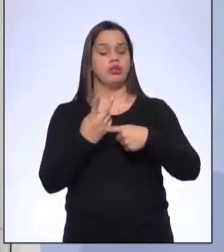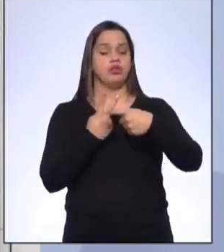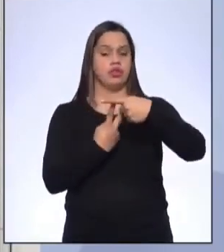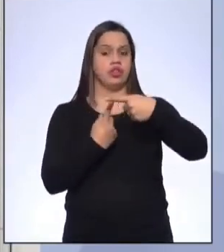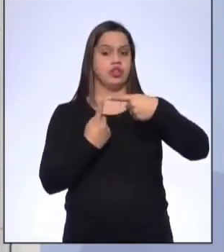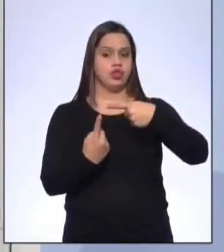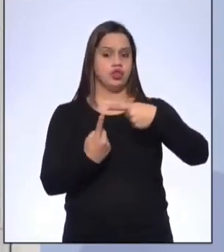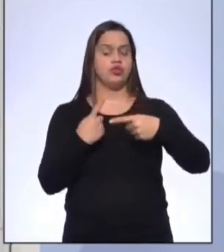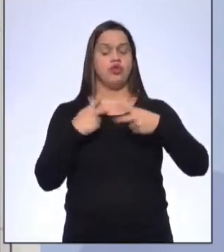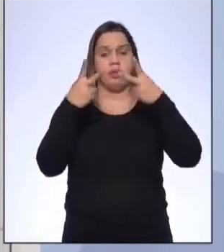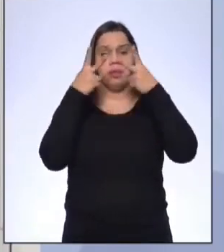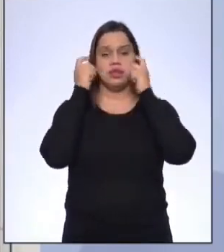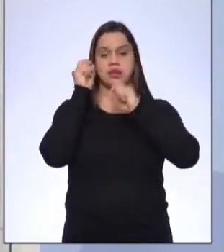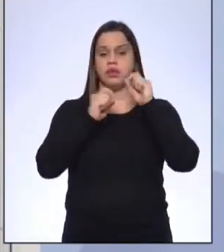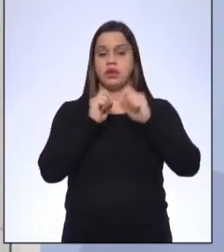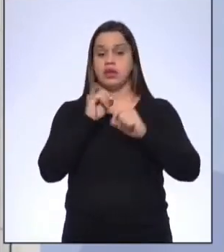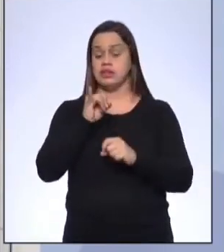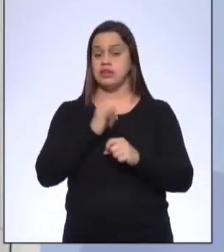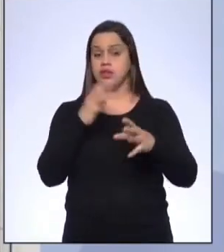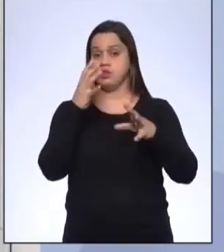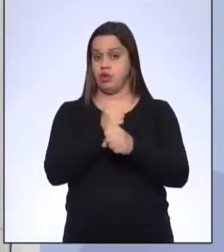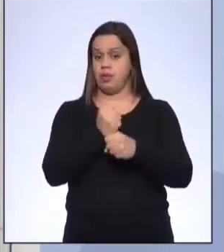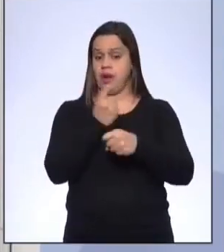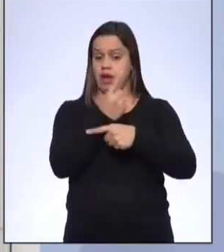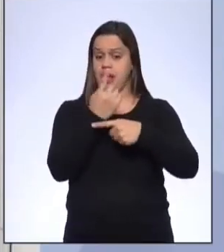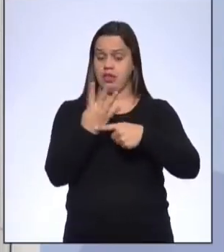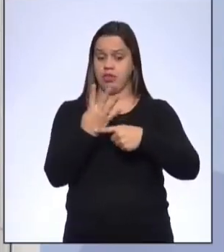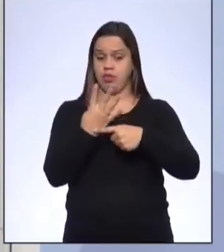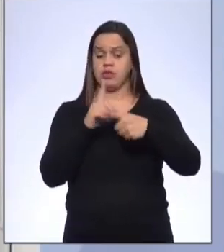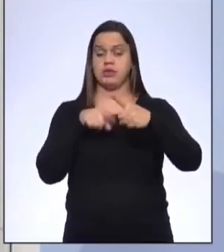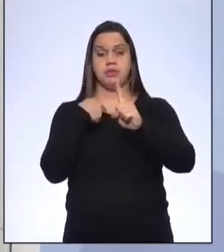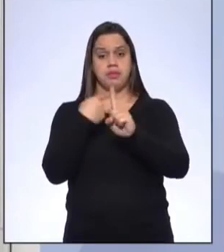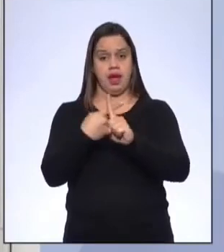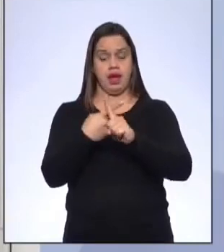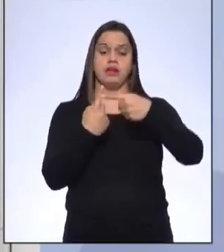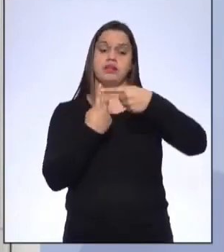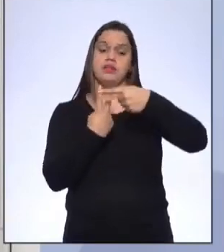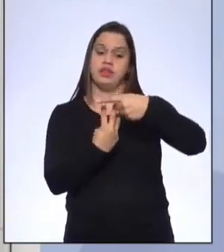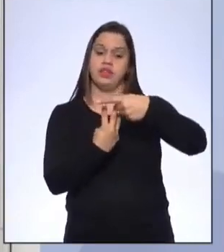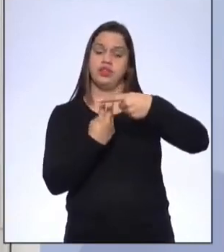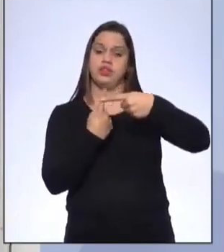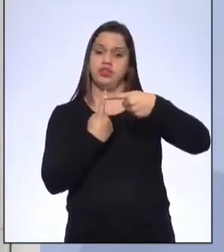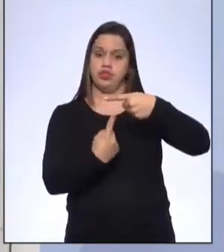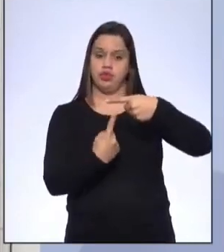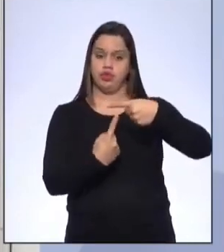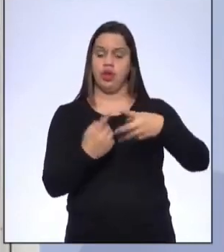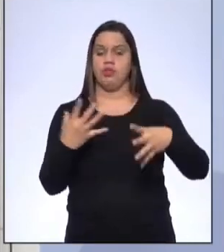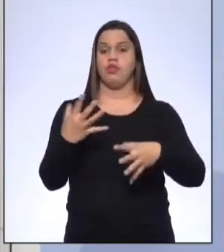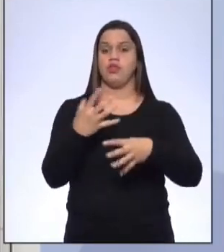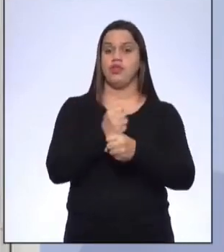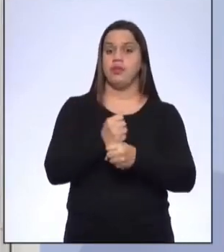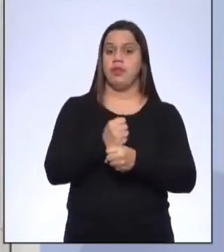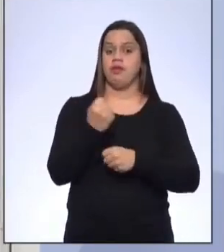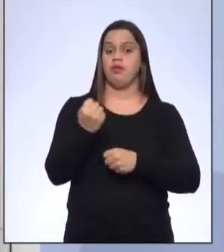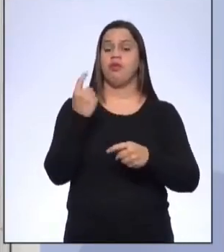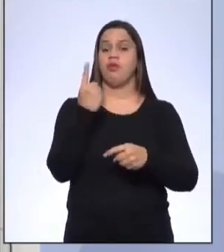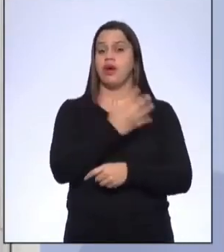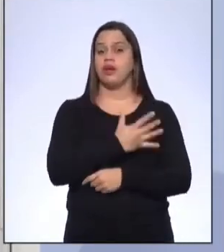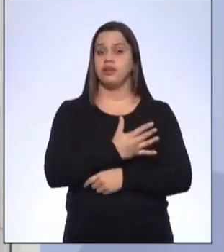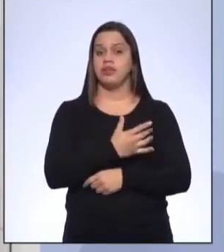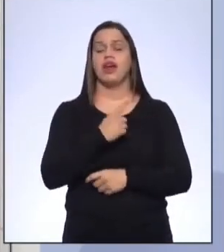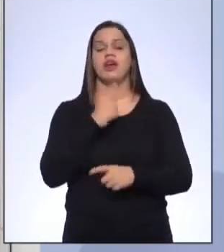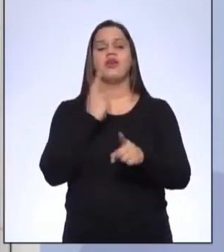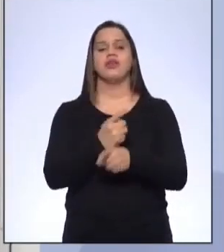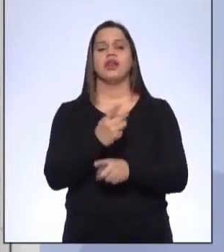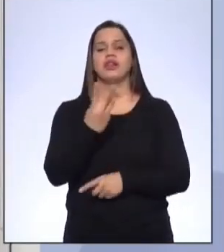você vai perceber? Se eu somar numerador e denominador, eu vou encontrar quantos? Os 35 alunos que a gente precisava, certo?